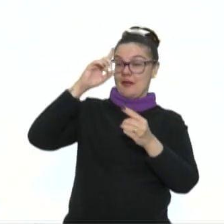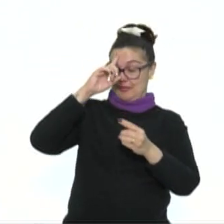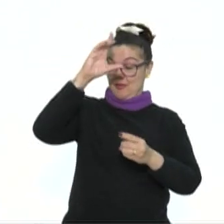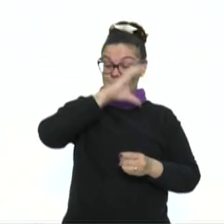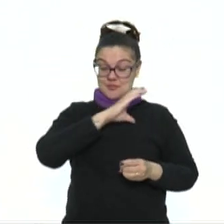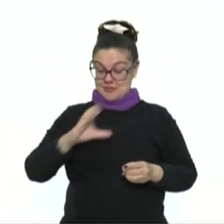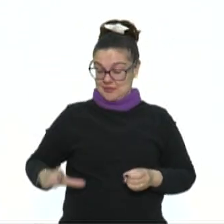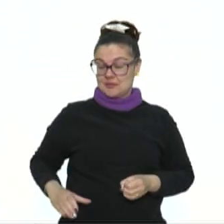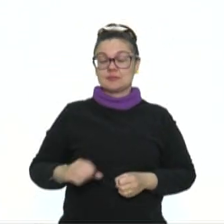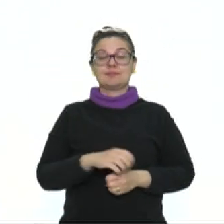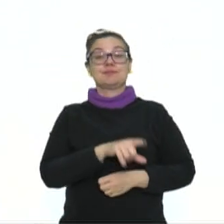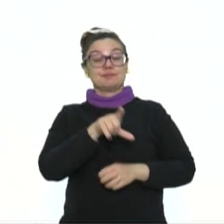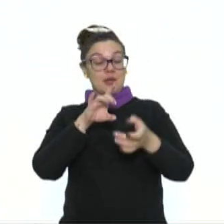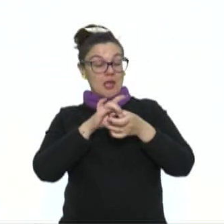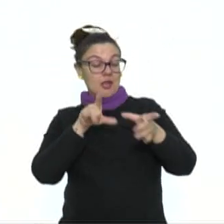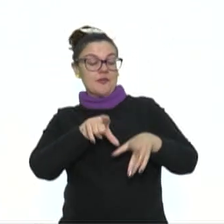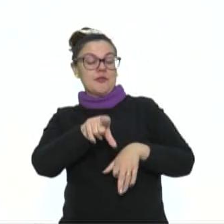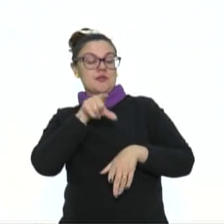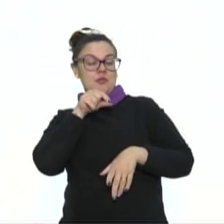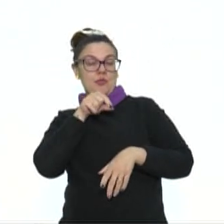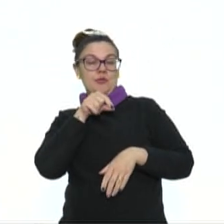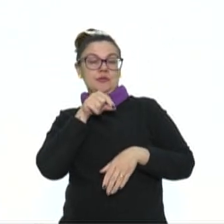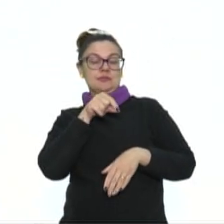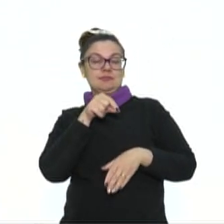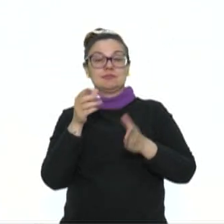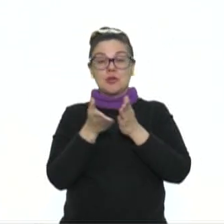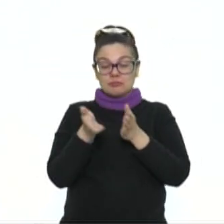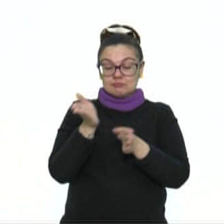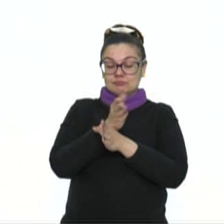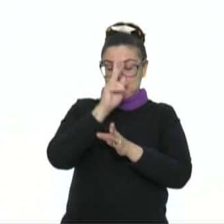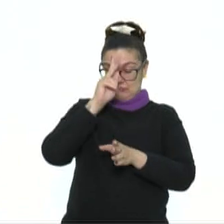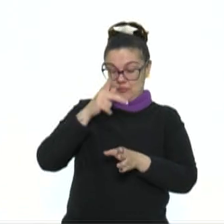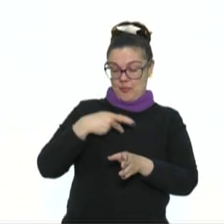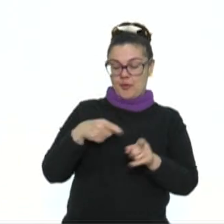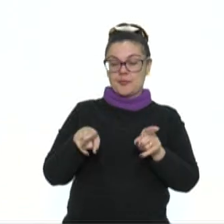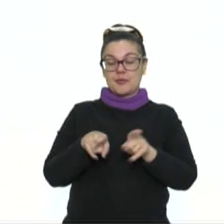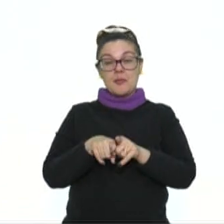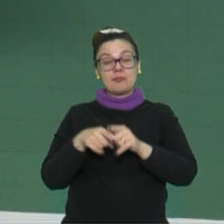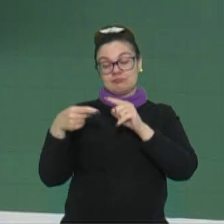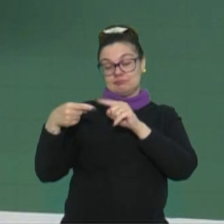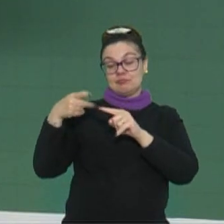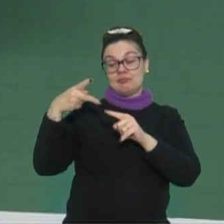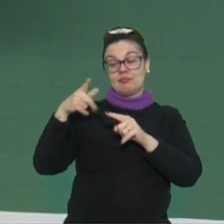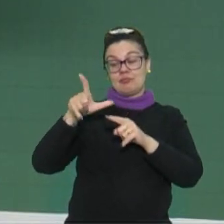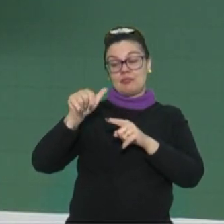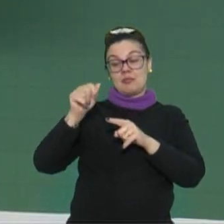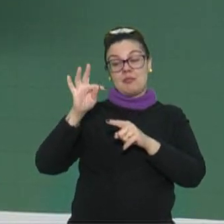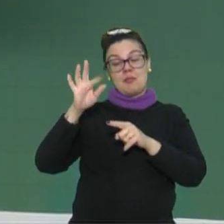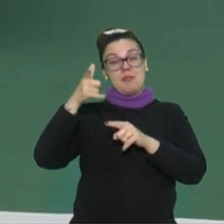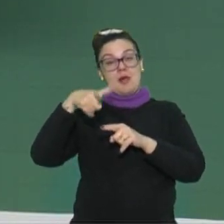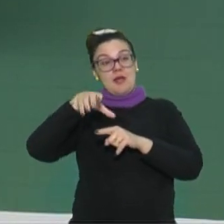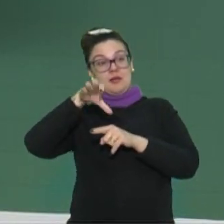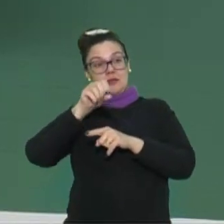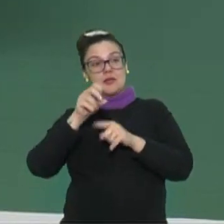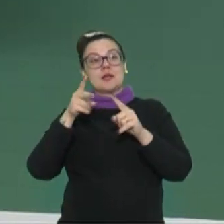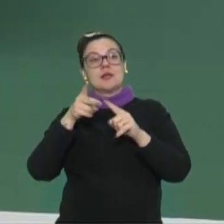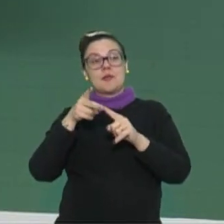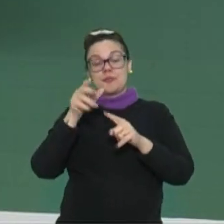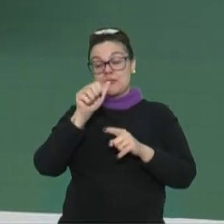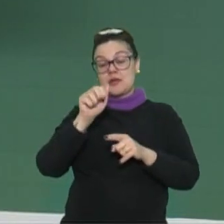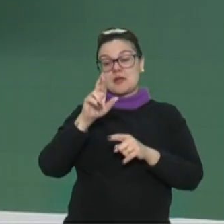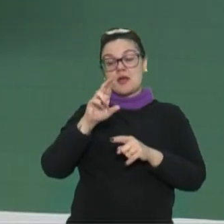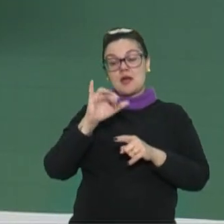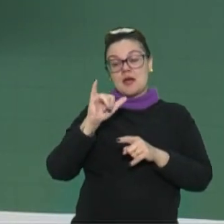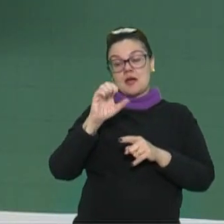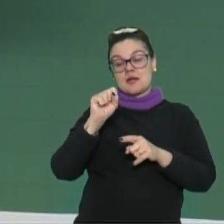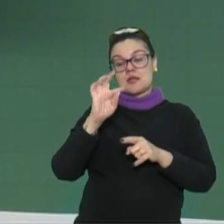cristã, o livre-arbítrio, subjetividade, platonismo e aristotelismo. O platonismo muito forte no Santo